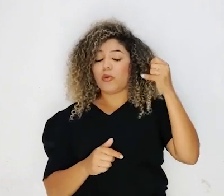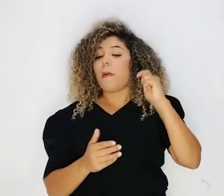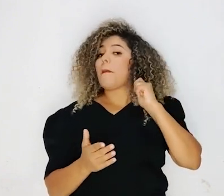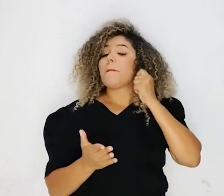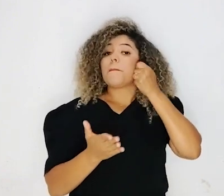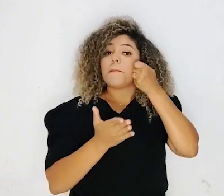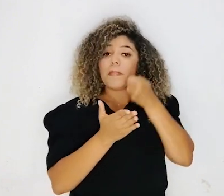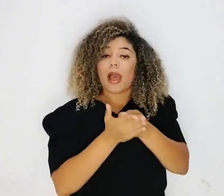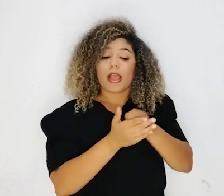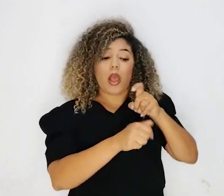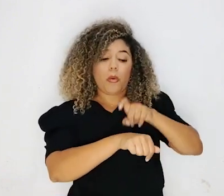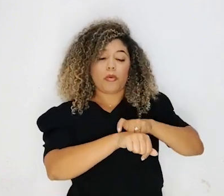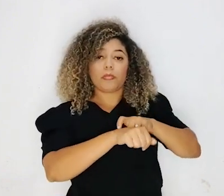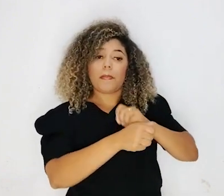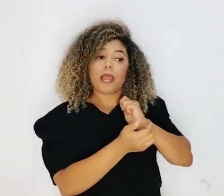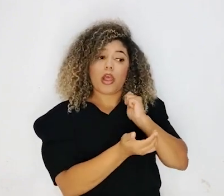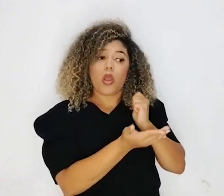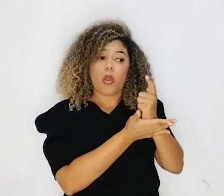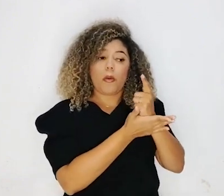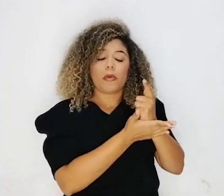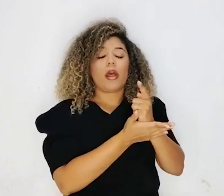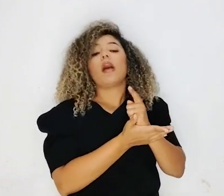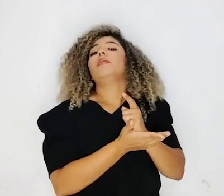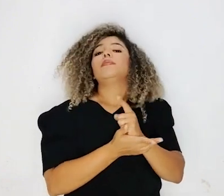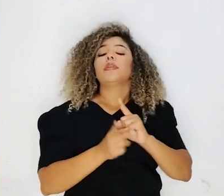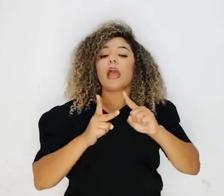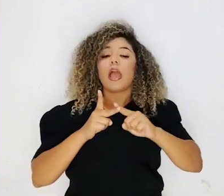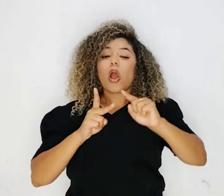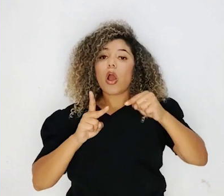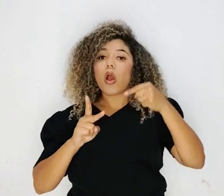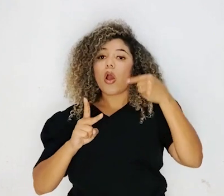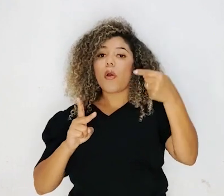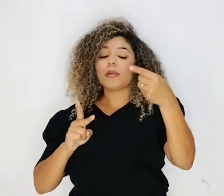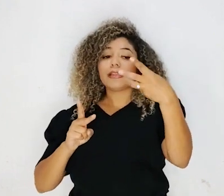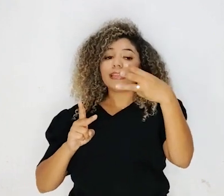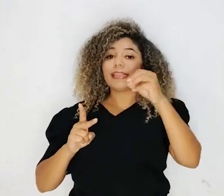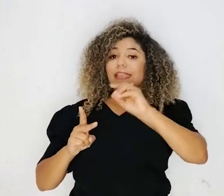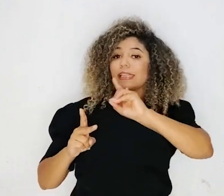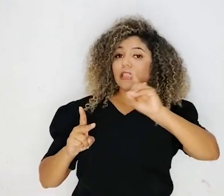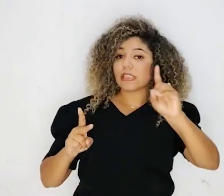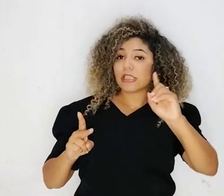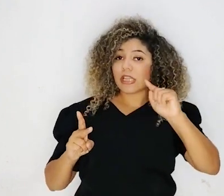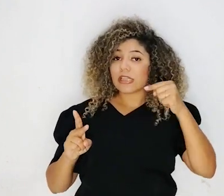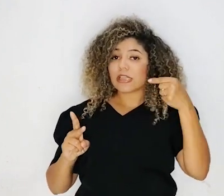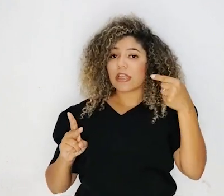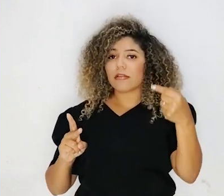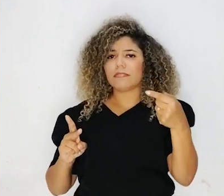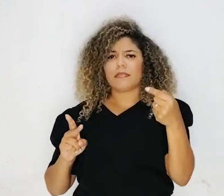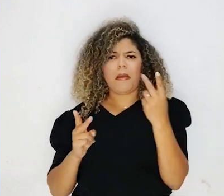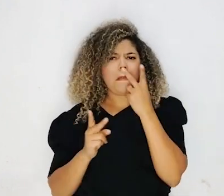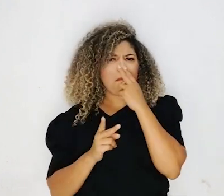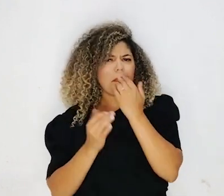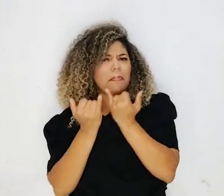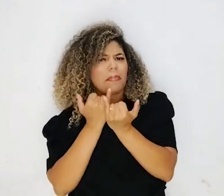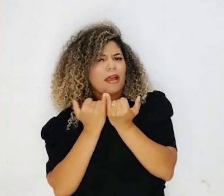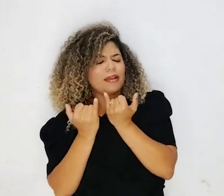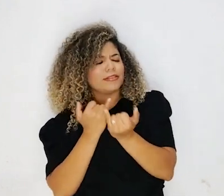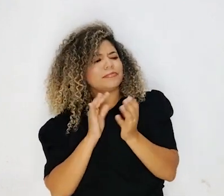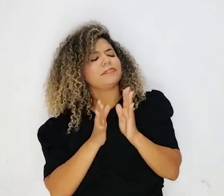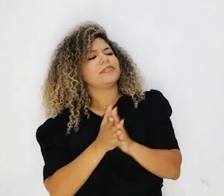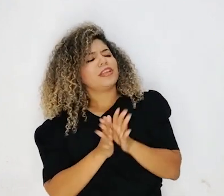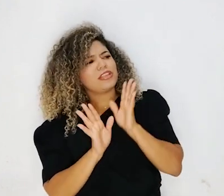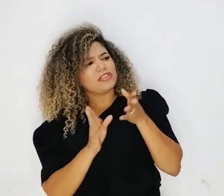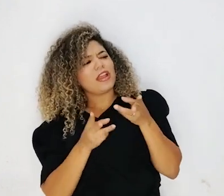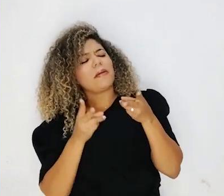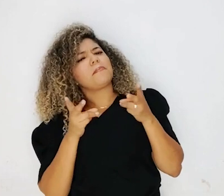parcela sendo paga no momento da compra e a outra após 30 dias. Tá? Situação parecida, né? A gente